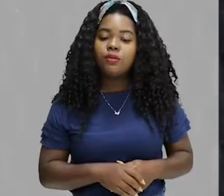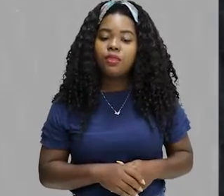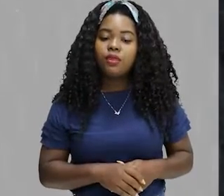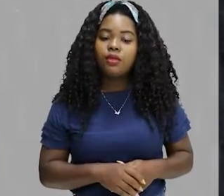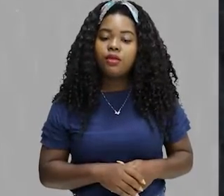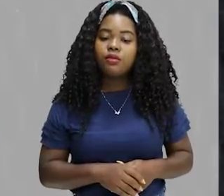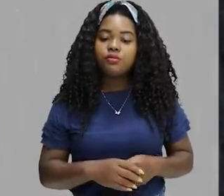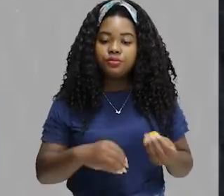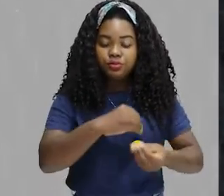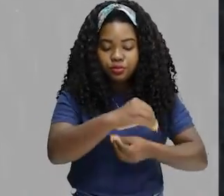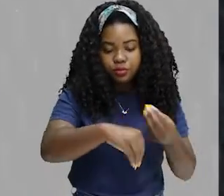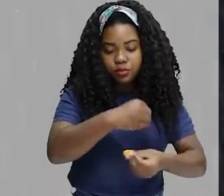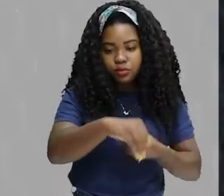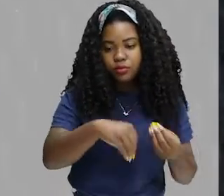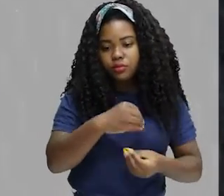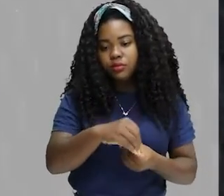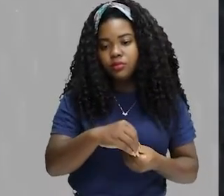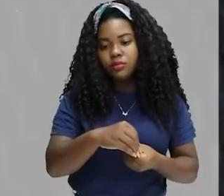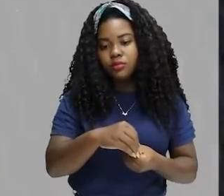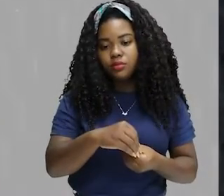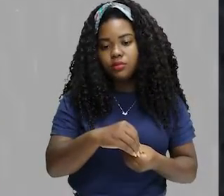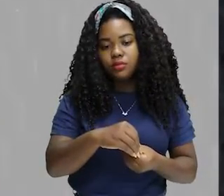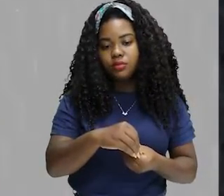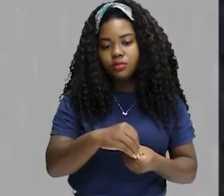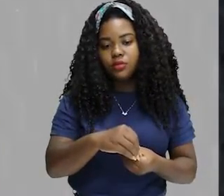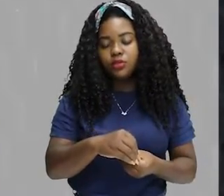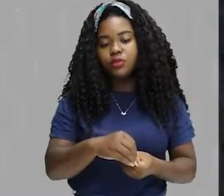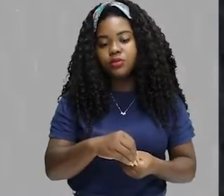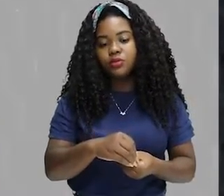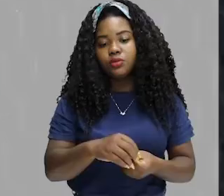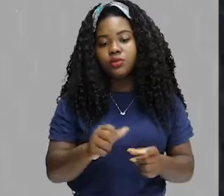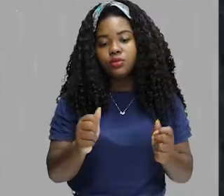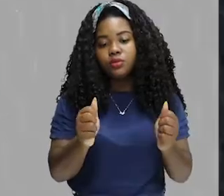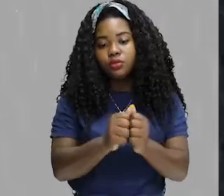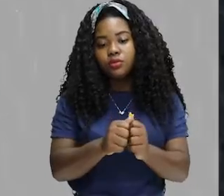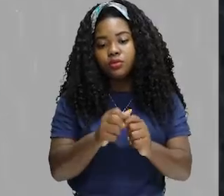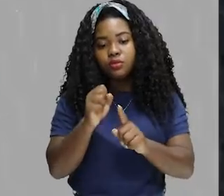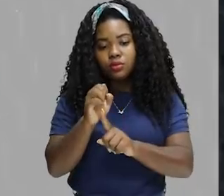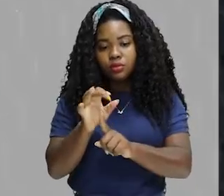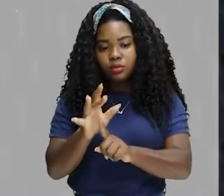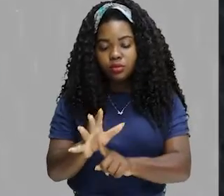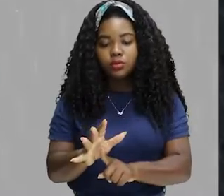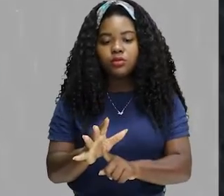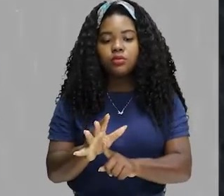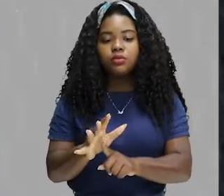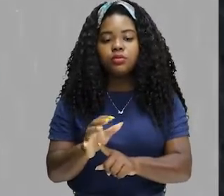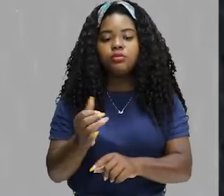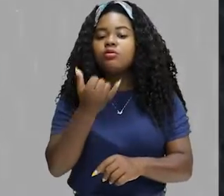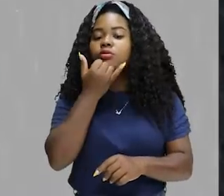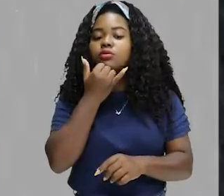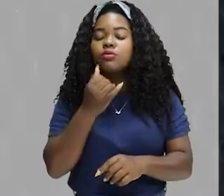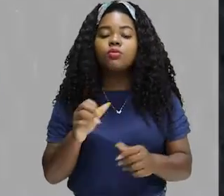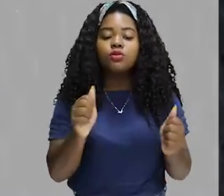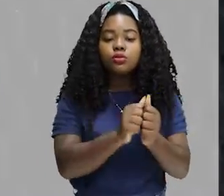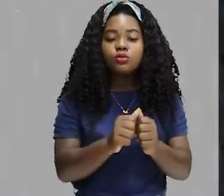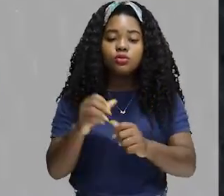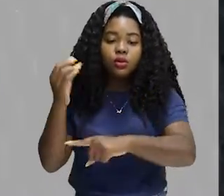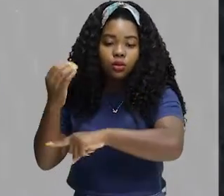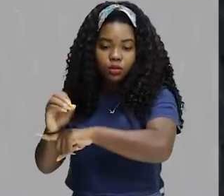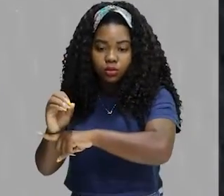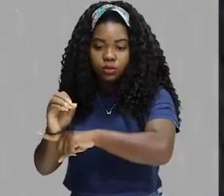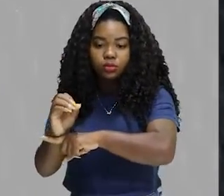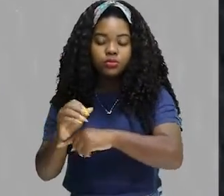uma substância com um gás oxigênio. Então, nós temos aqui, ó, inicialmente, a equação. O carvão